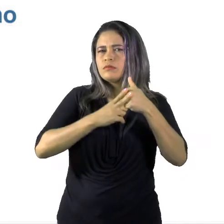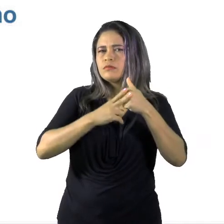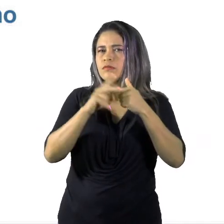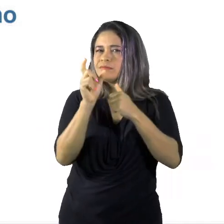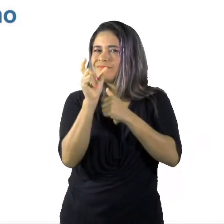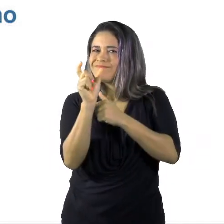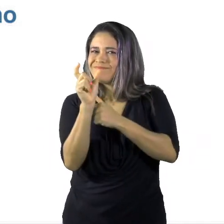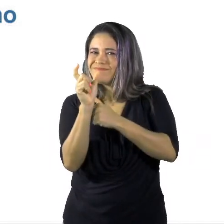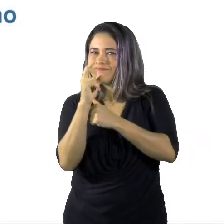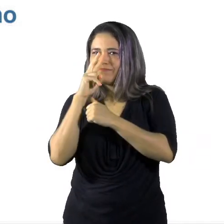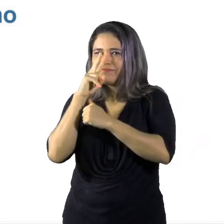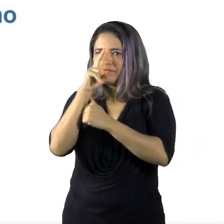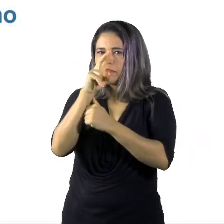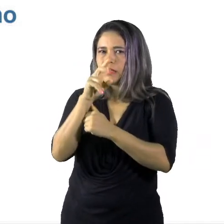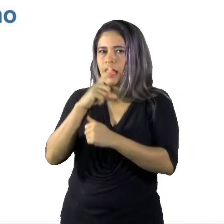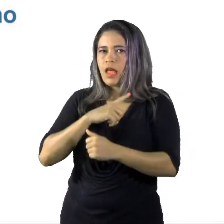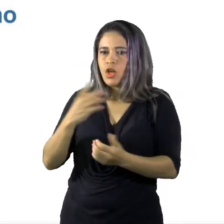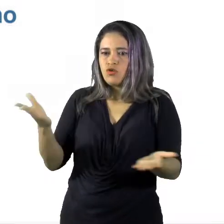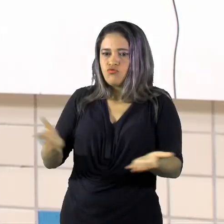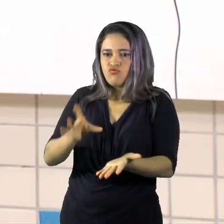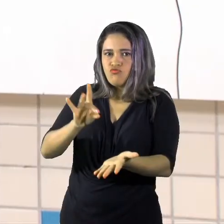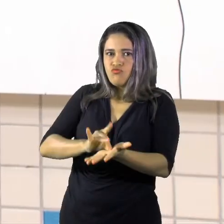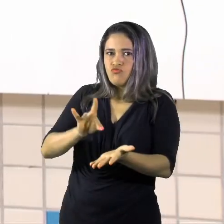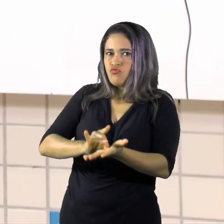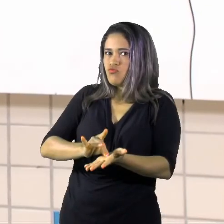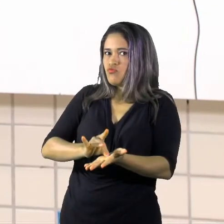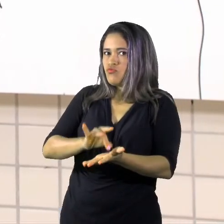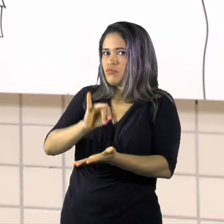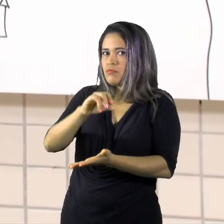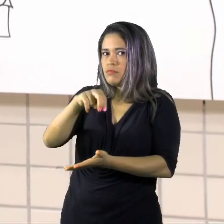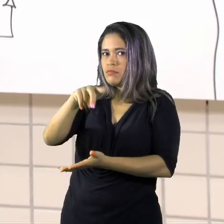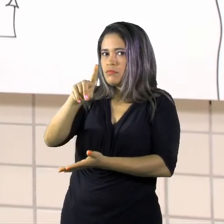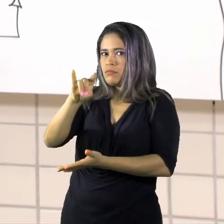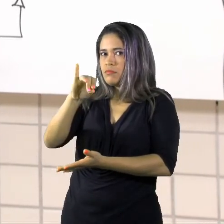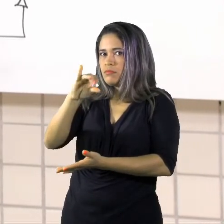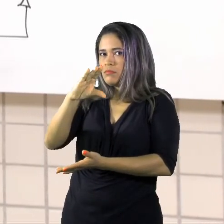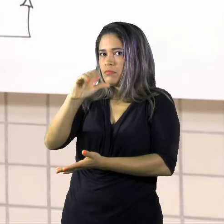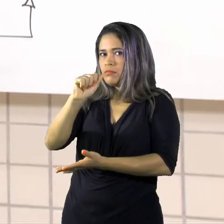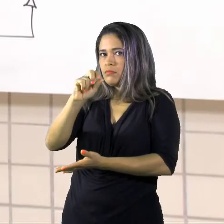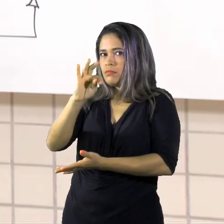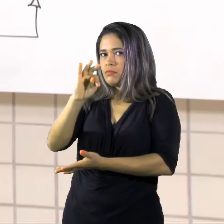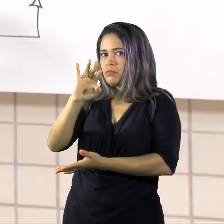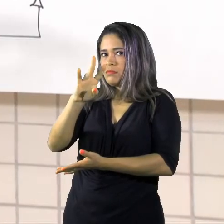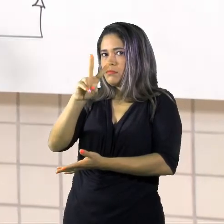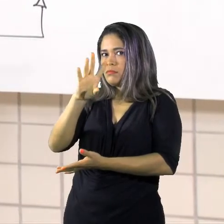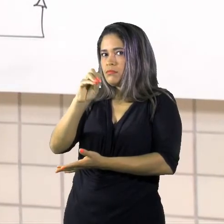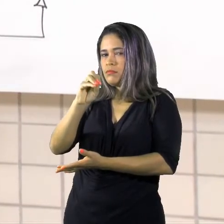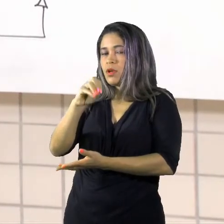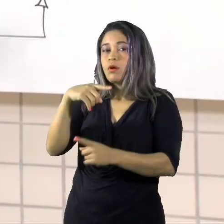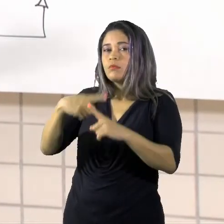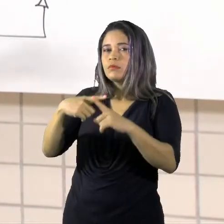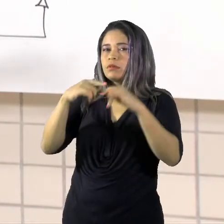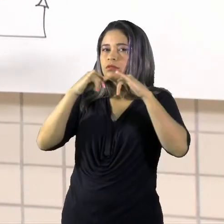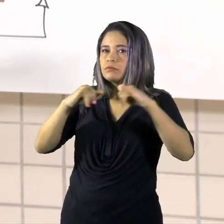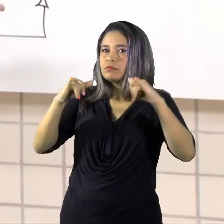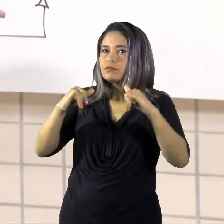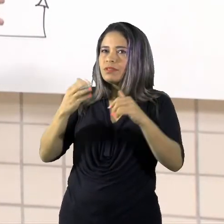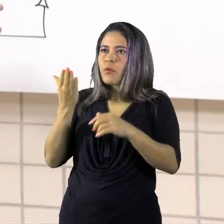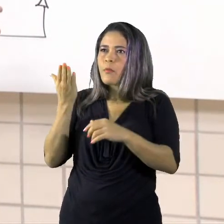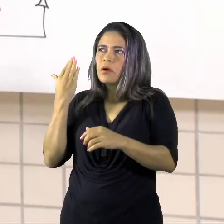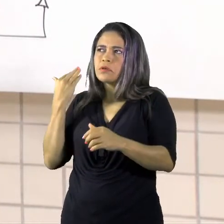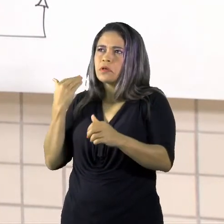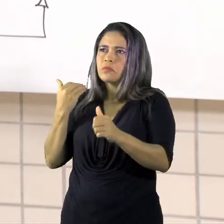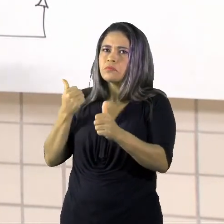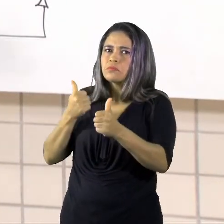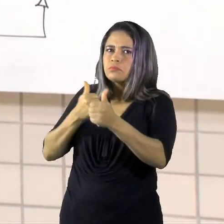no presente do indicativo? Por quê, pessoal? A notícia é um passado próximo, mas é um